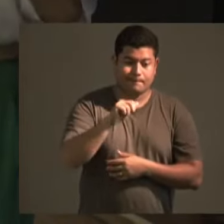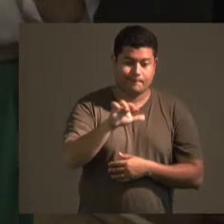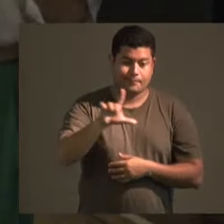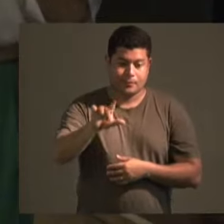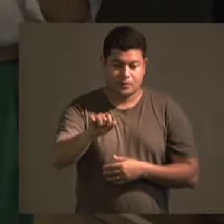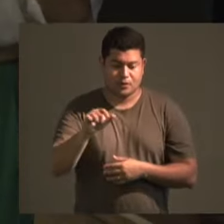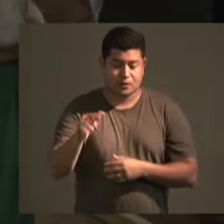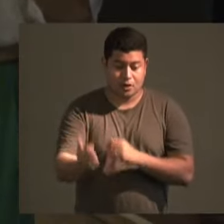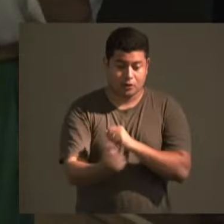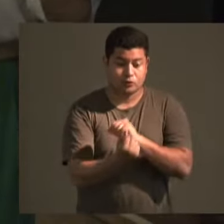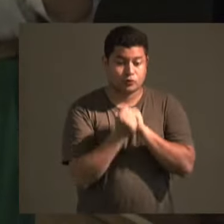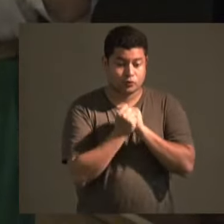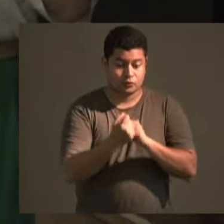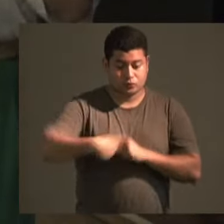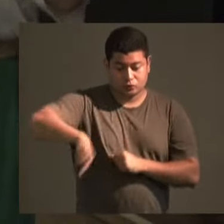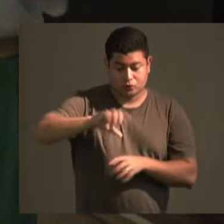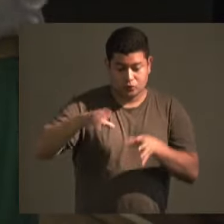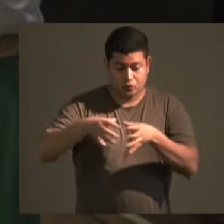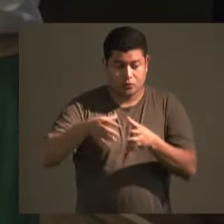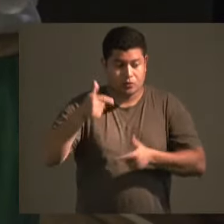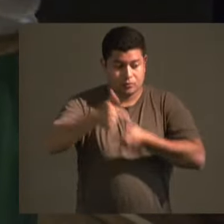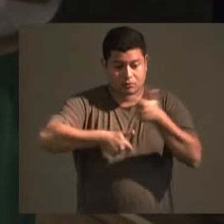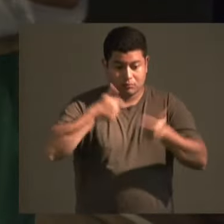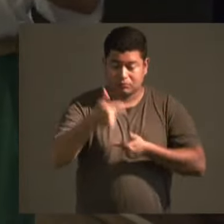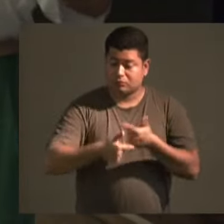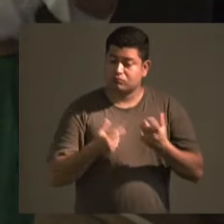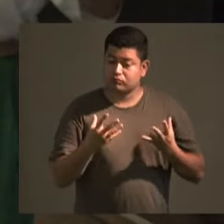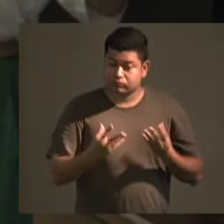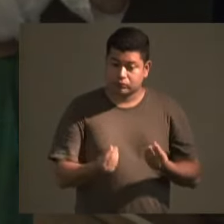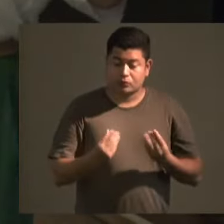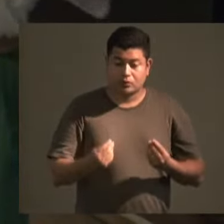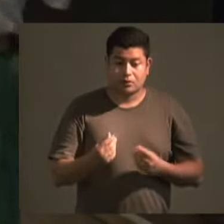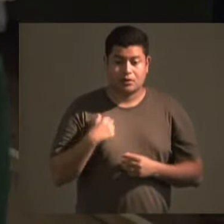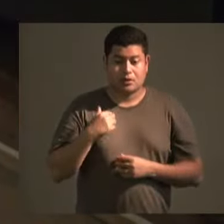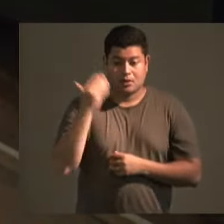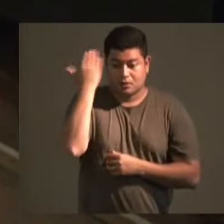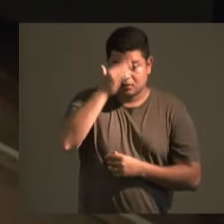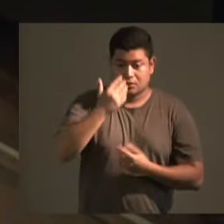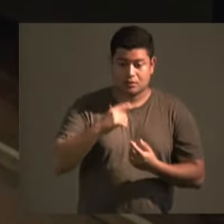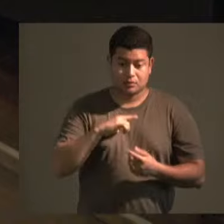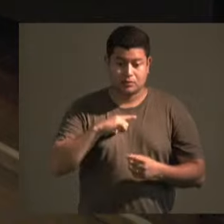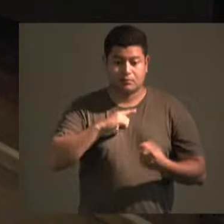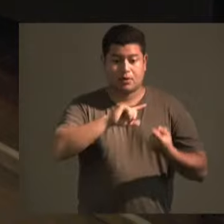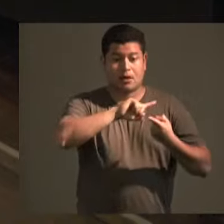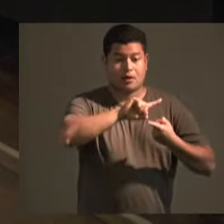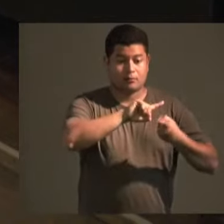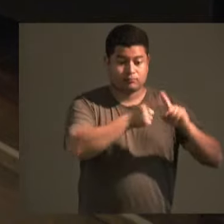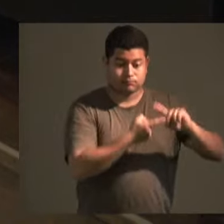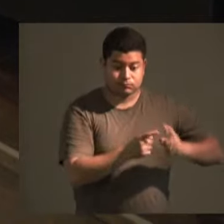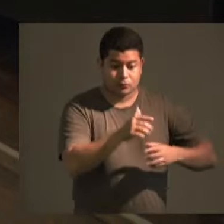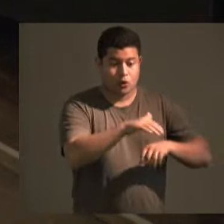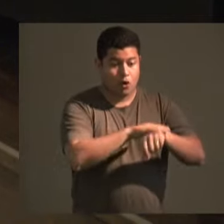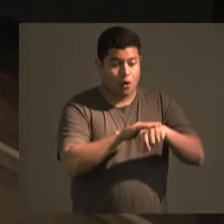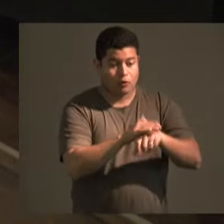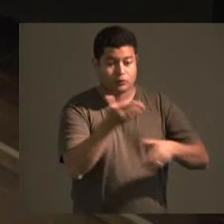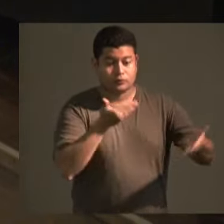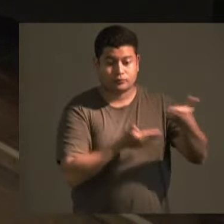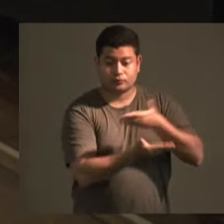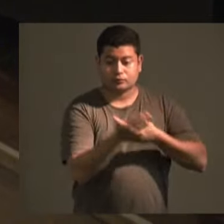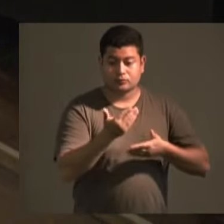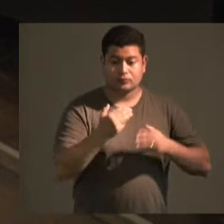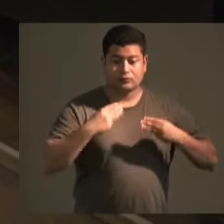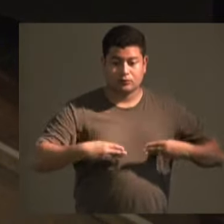equipe, no sentido de que a gente faça incidência sobre esses dados, faça articulação com os demais ministérios, para que não fique só